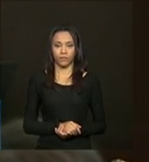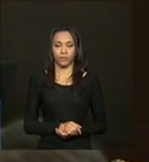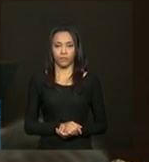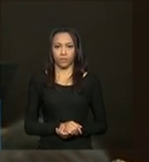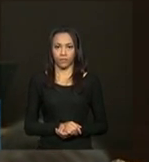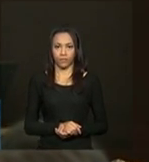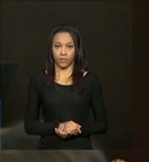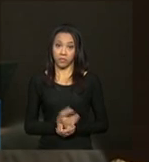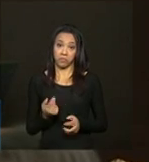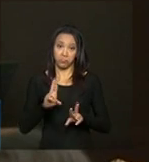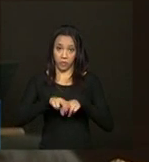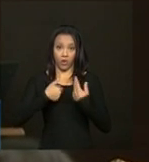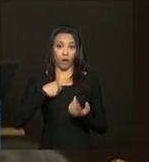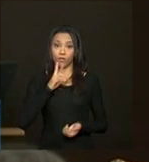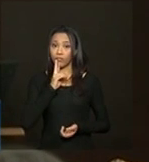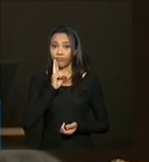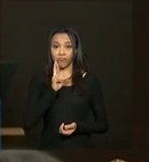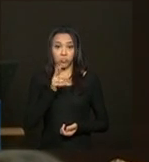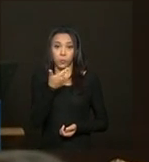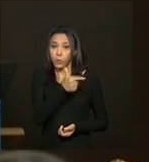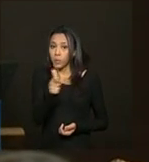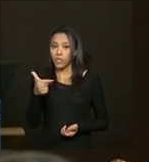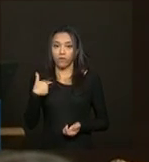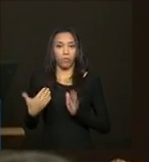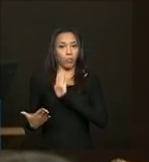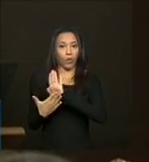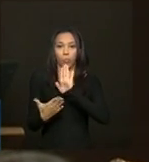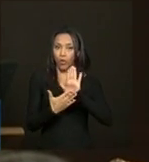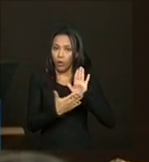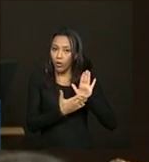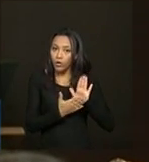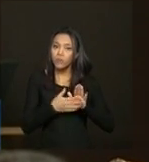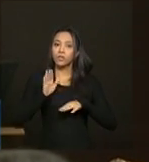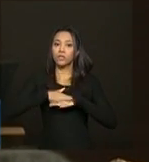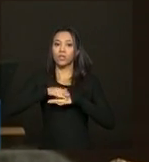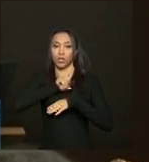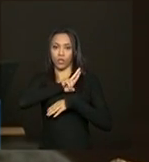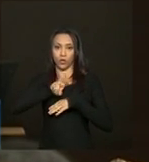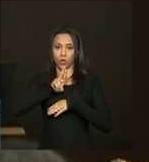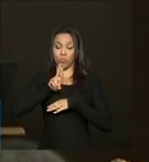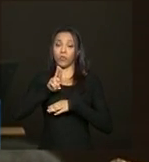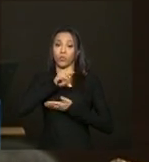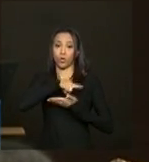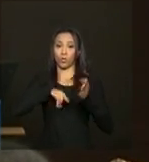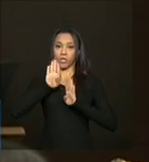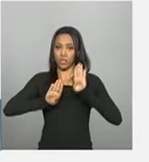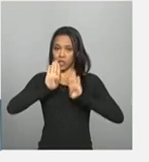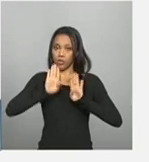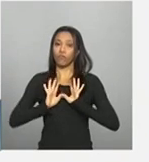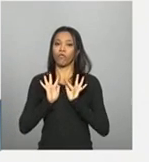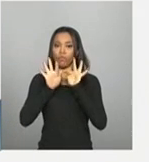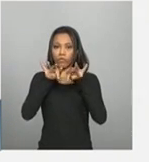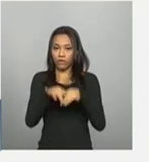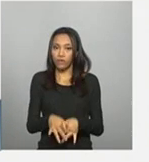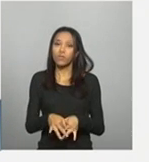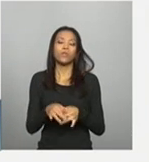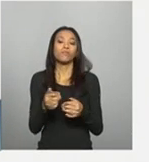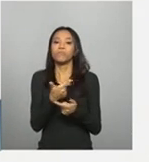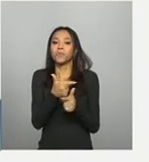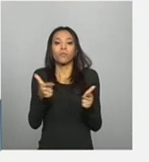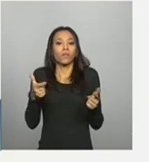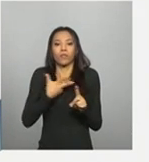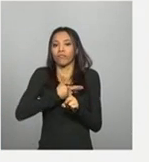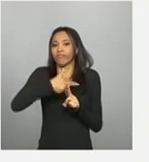Em razão de não haver propostas válidas, em nome da Comissão Especial de Licitação, declaro o lote D encerrado sem